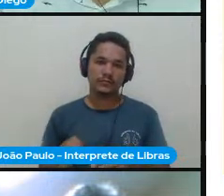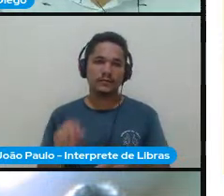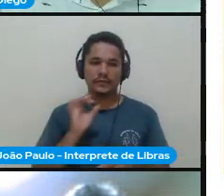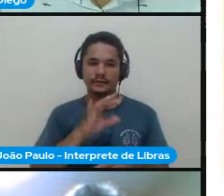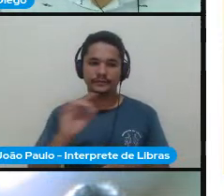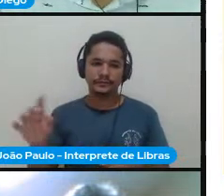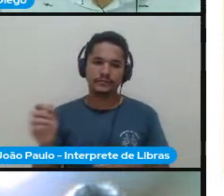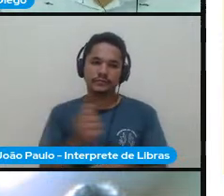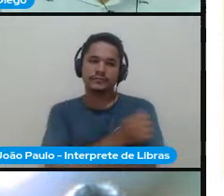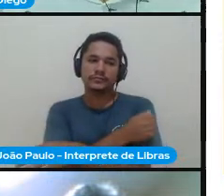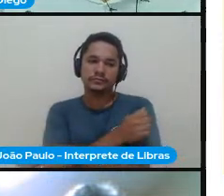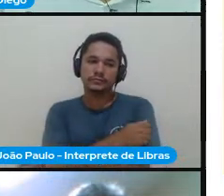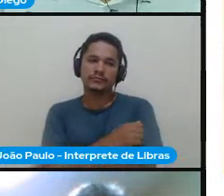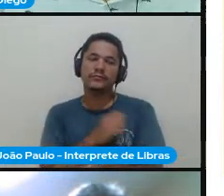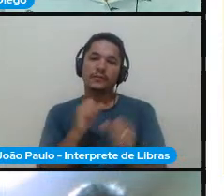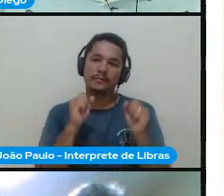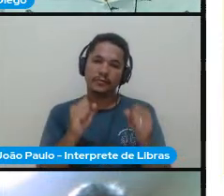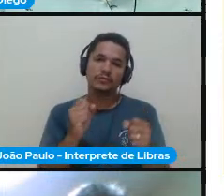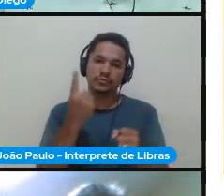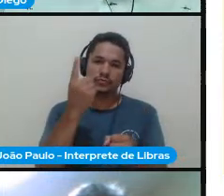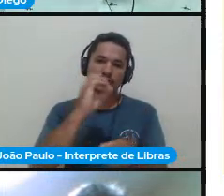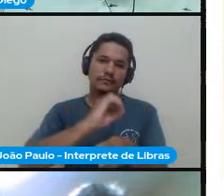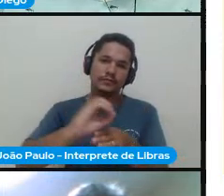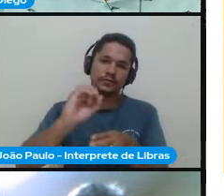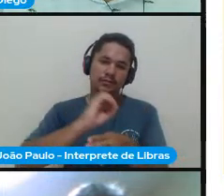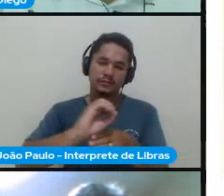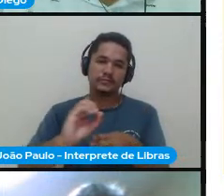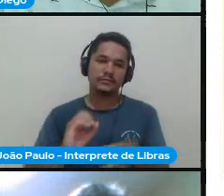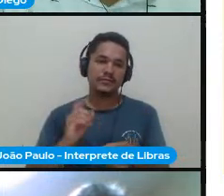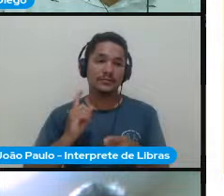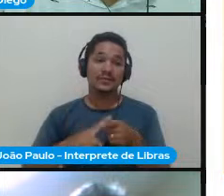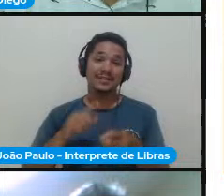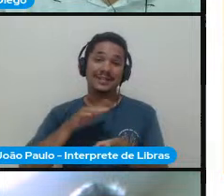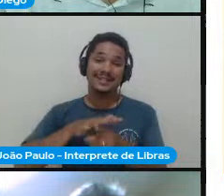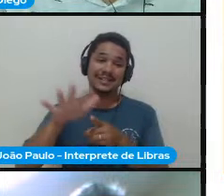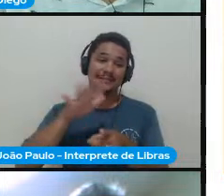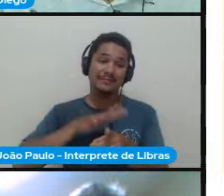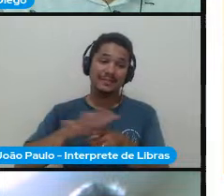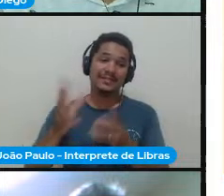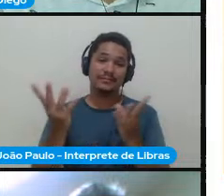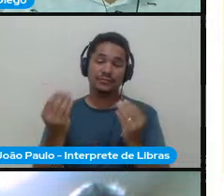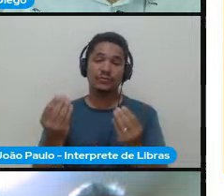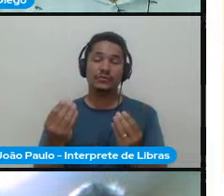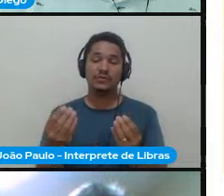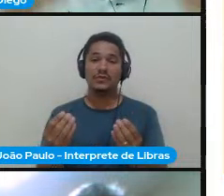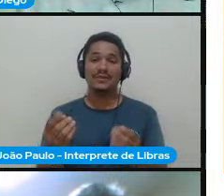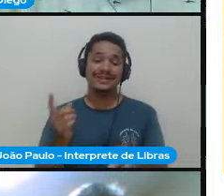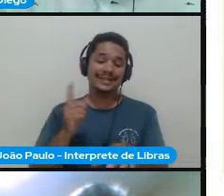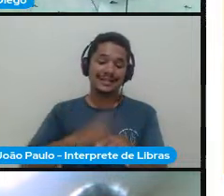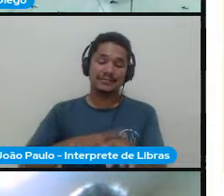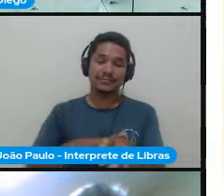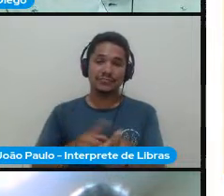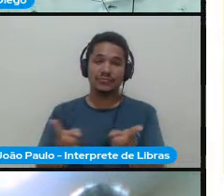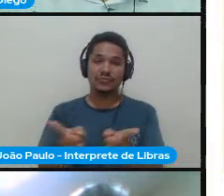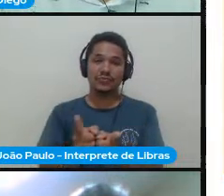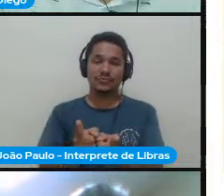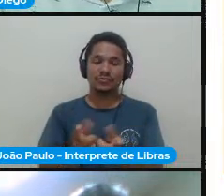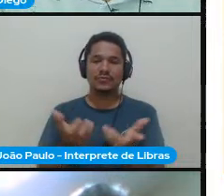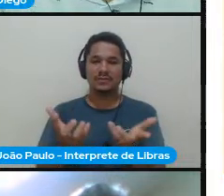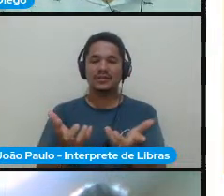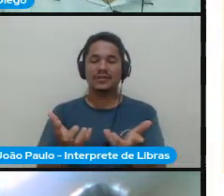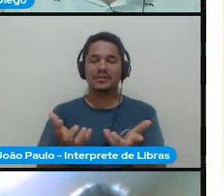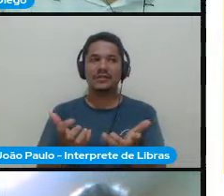em uma oficina neste dia, tá bom? Porque a demanda é grande, nosso horário é curtinho, a gente queria fazer um qualifica enorme, diversos